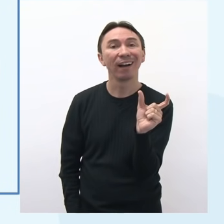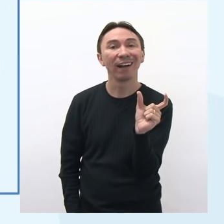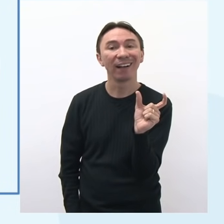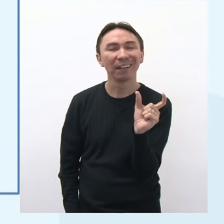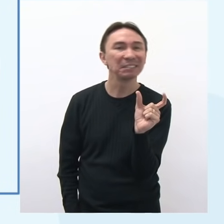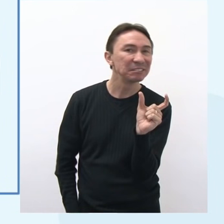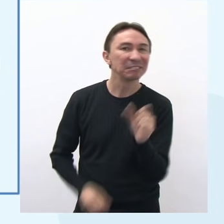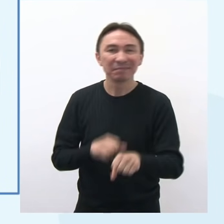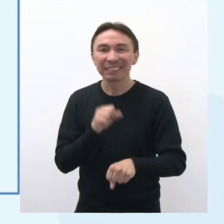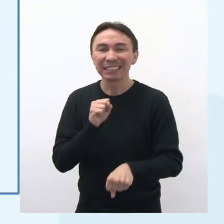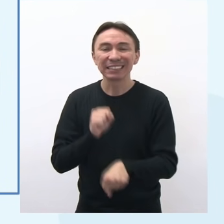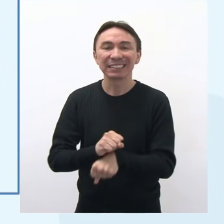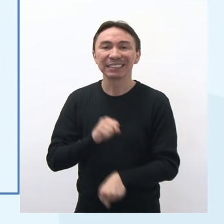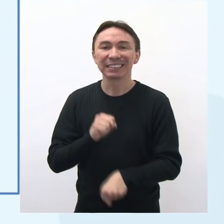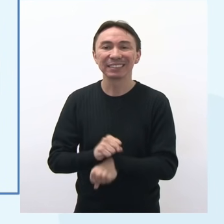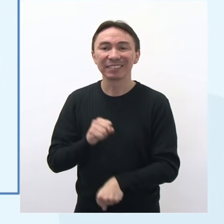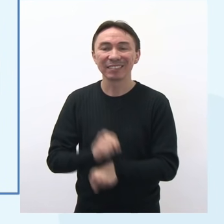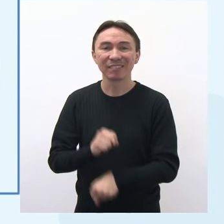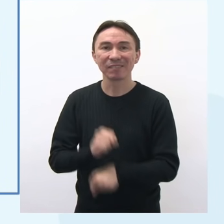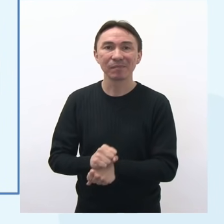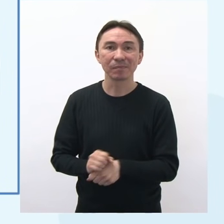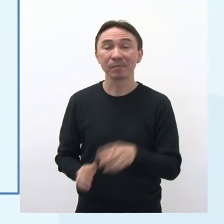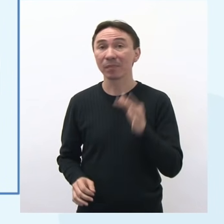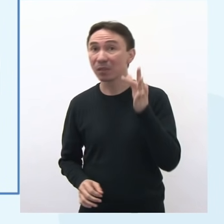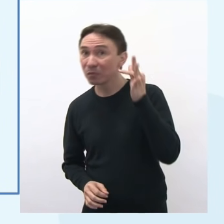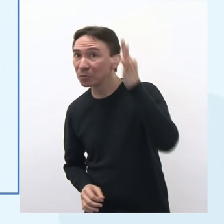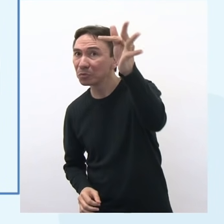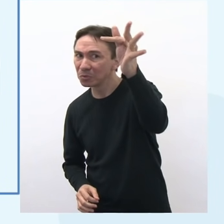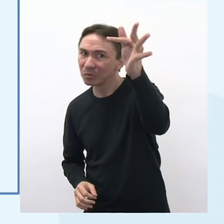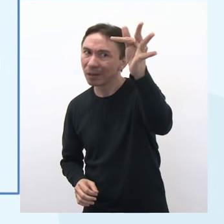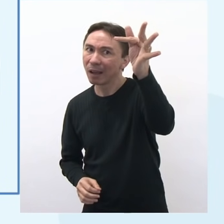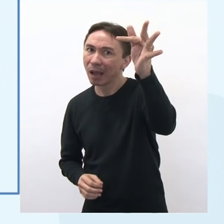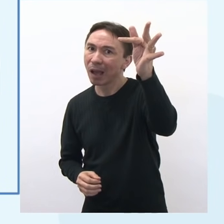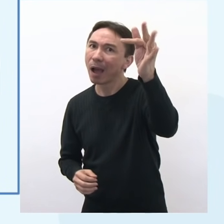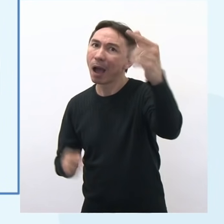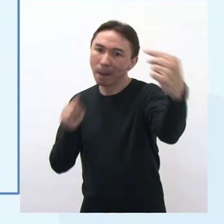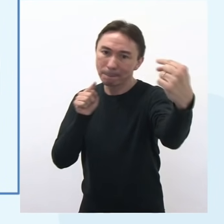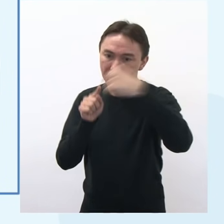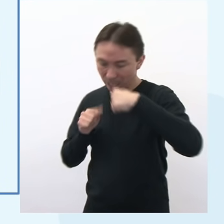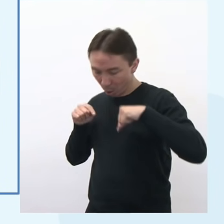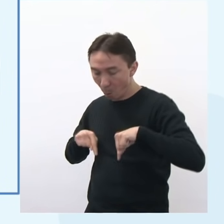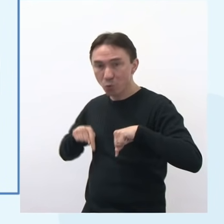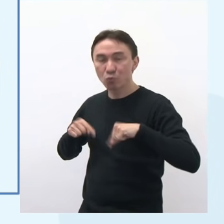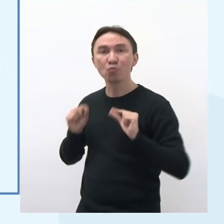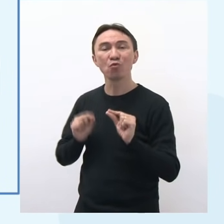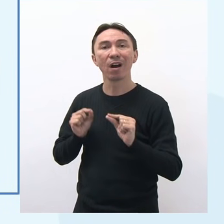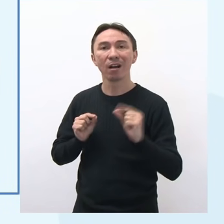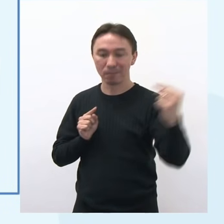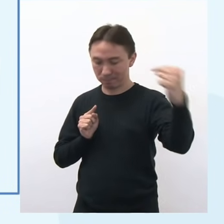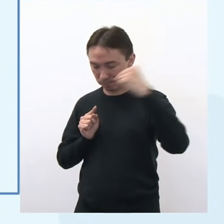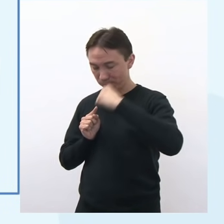Aguardamos, aguardamos. Futuro é o reflexo do seu hoje, trouxe a professora Maria Aparecida.